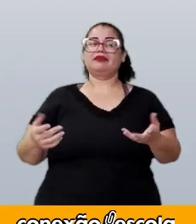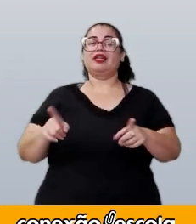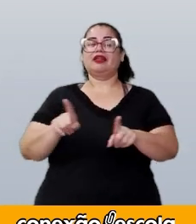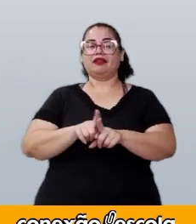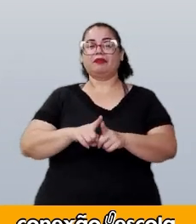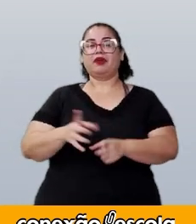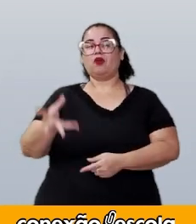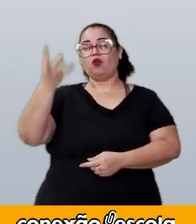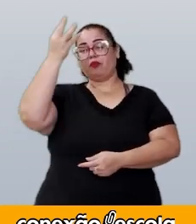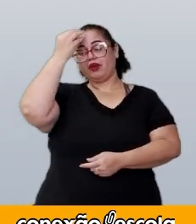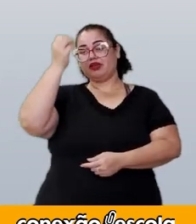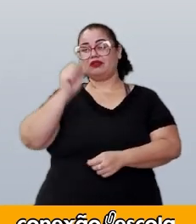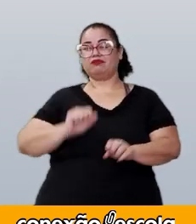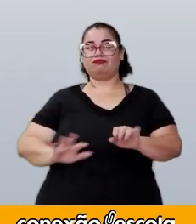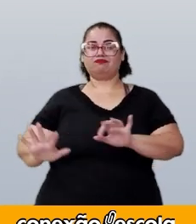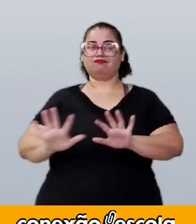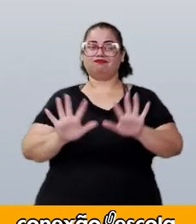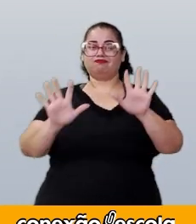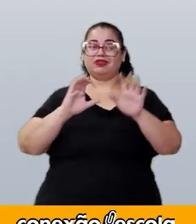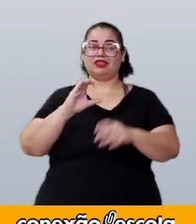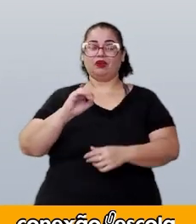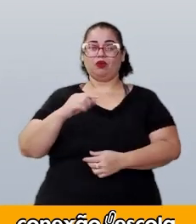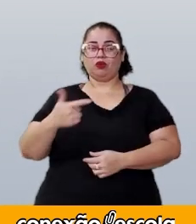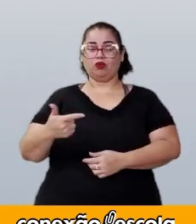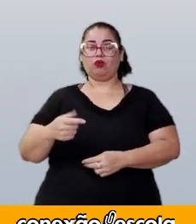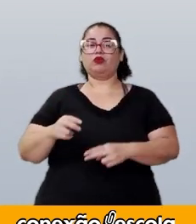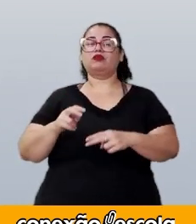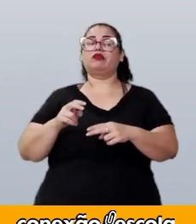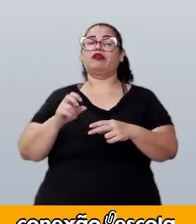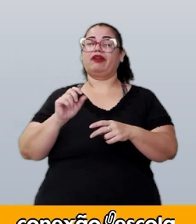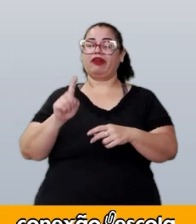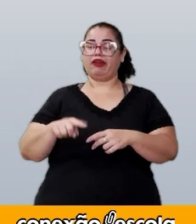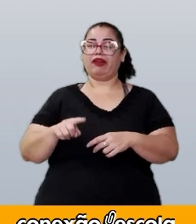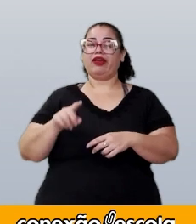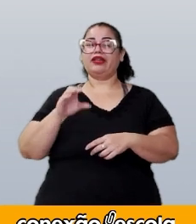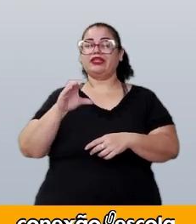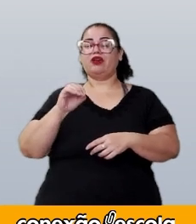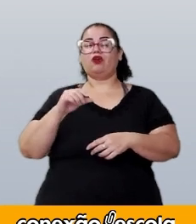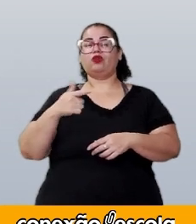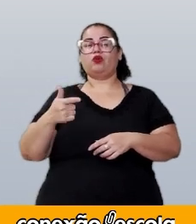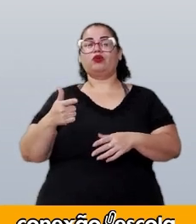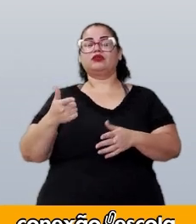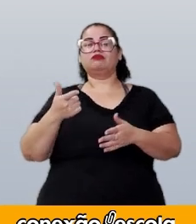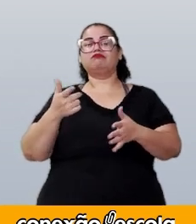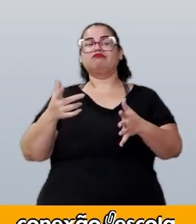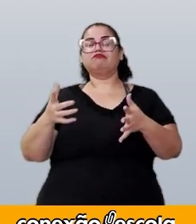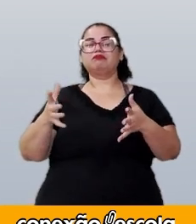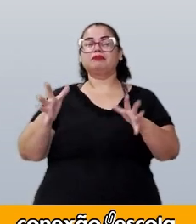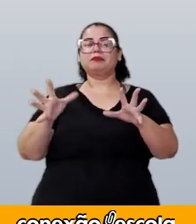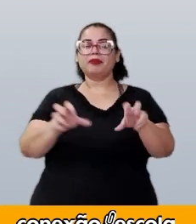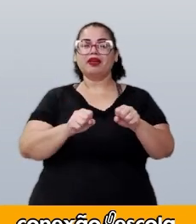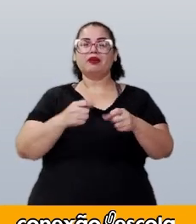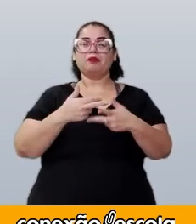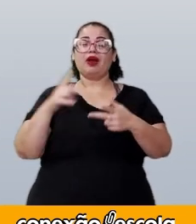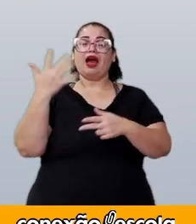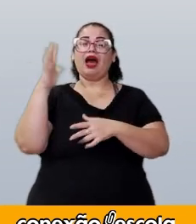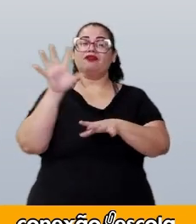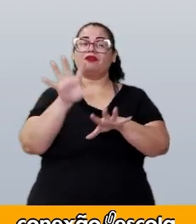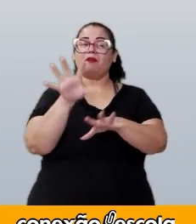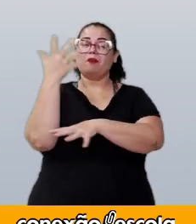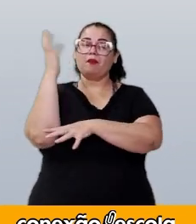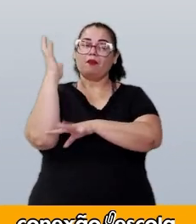compreensão dessas emissões através do sequestro de CO2 realizado pelas poucas